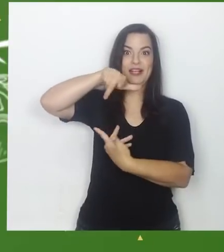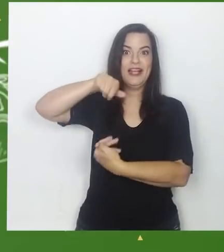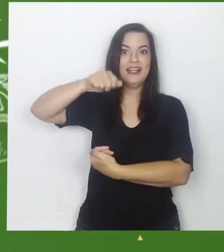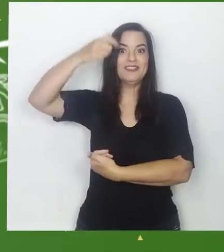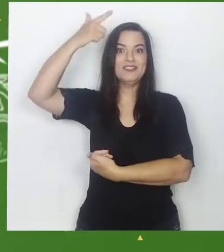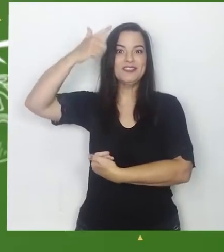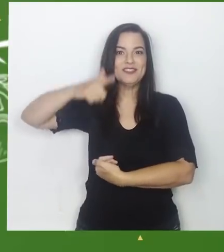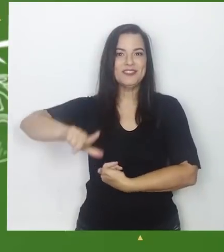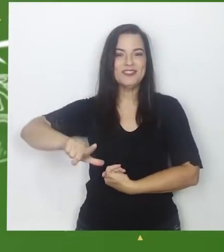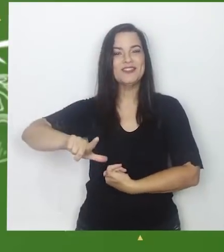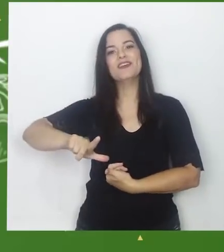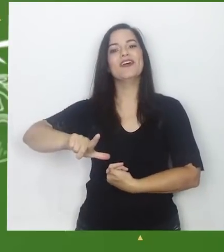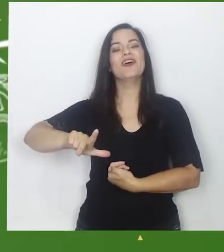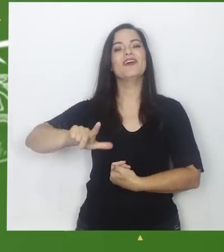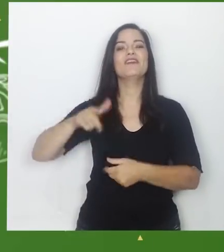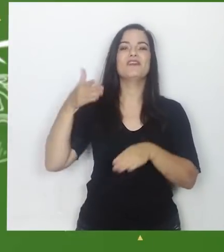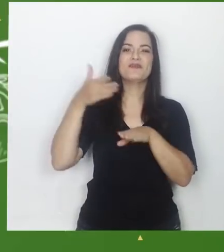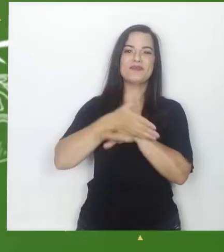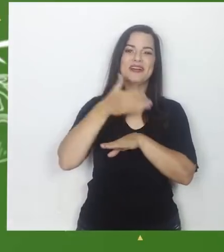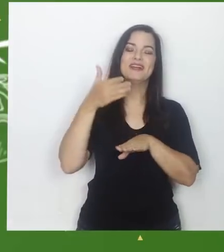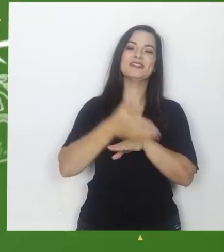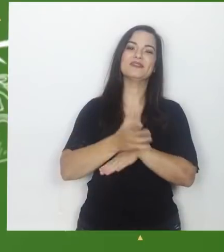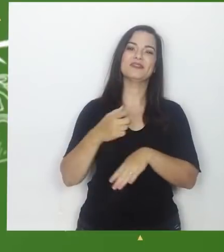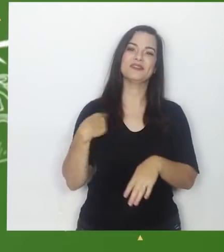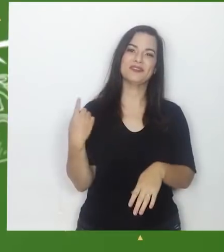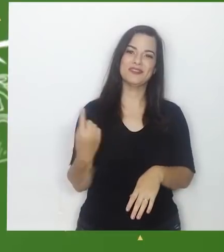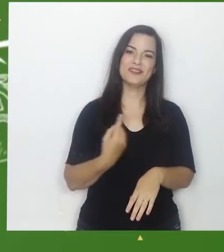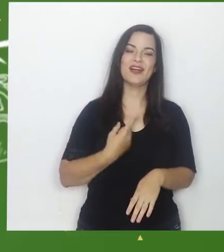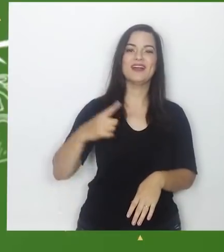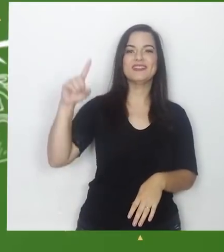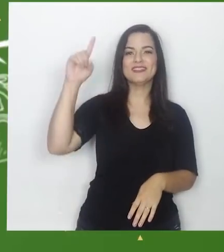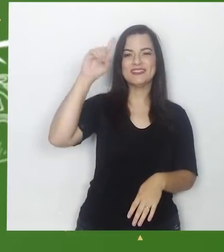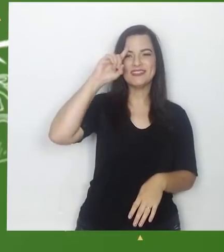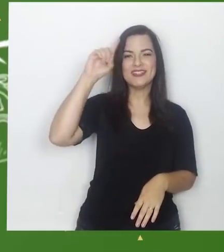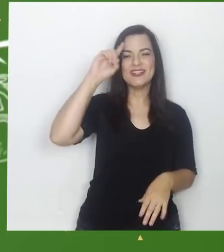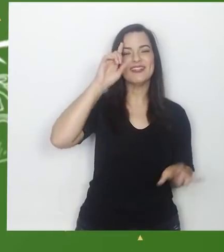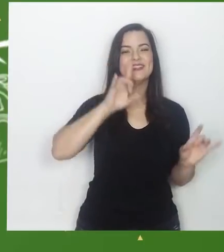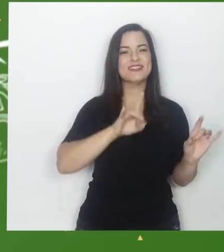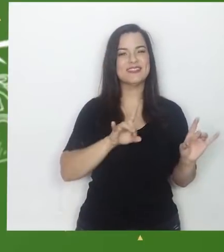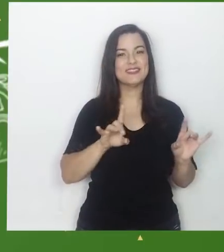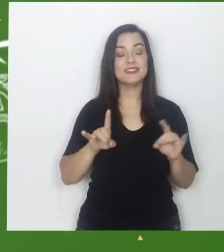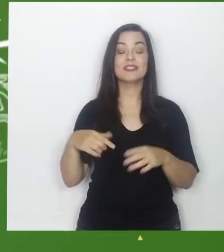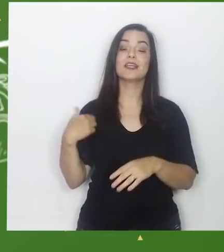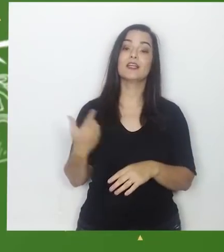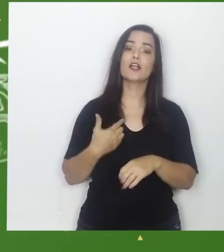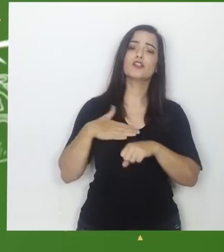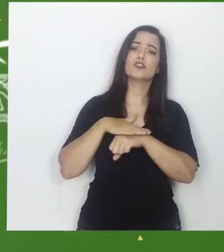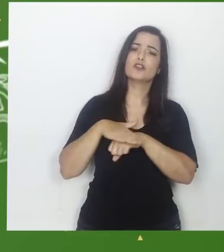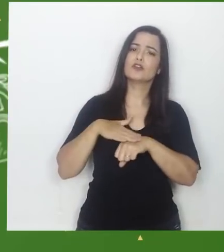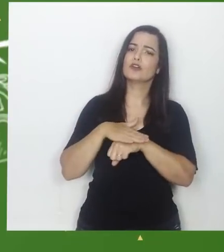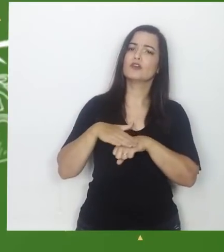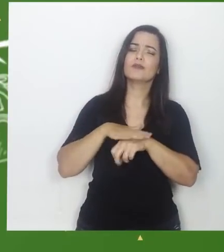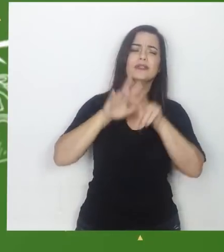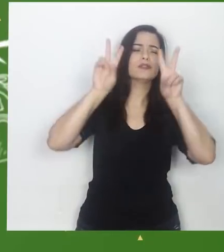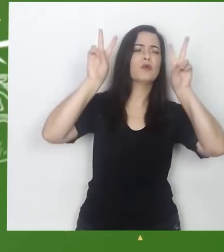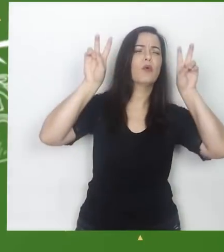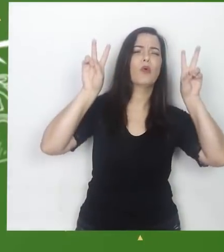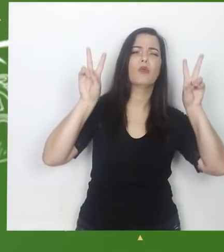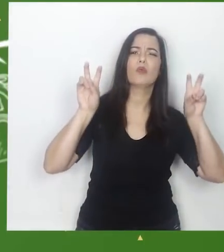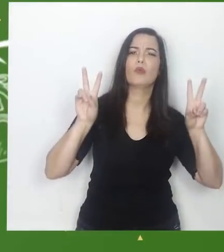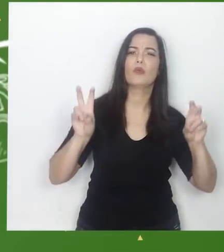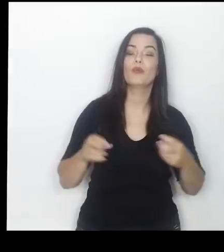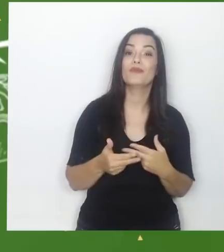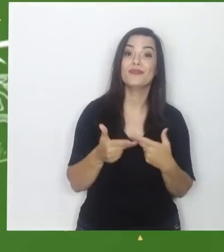uma vez parte do nosso dia a dia. E nós começamos a conversar sobre vários